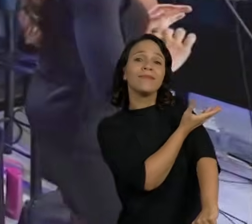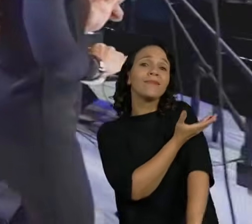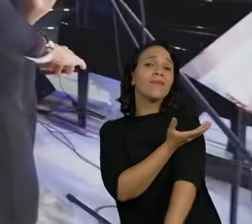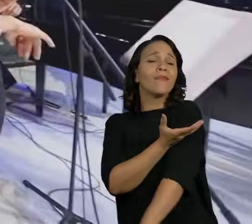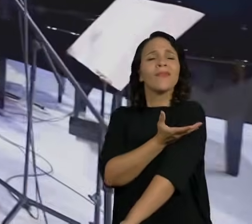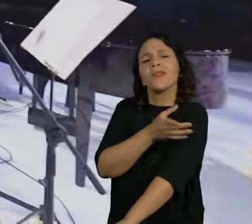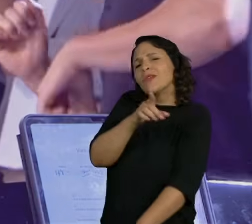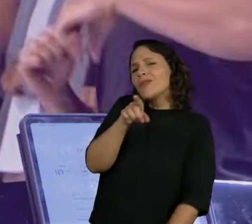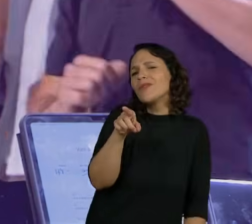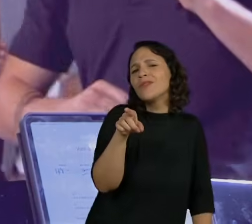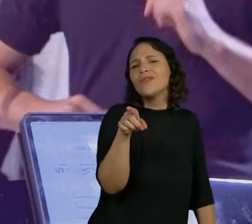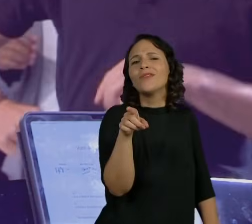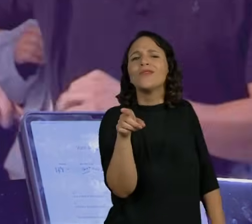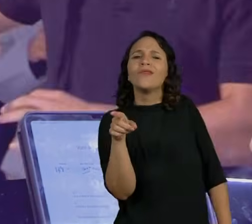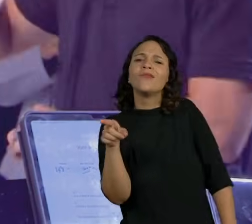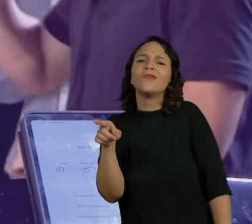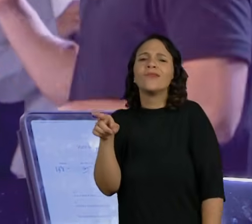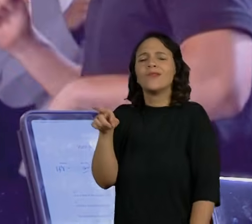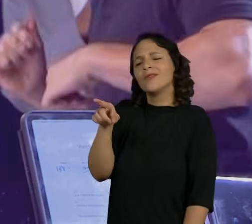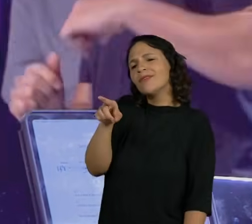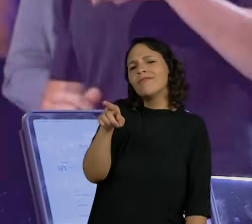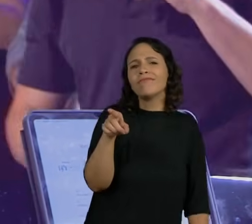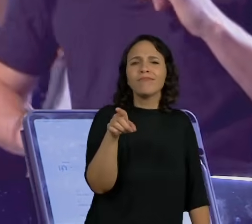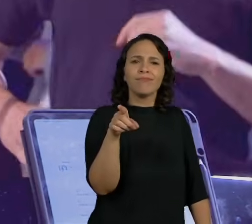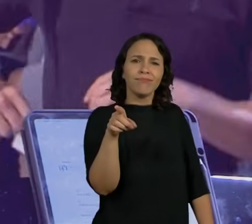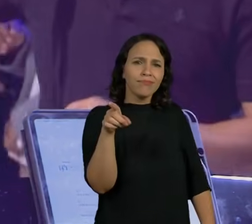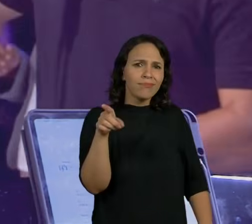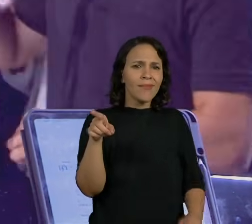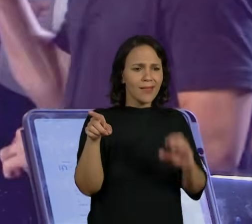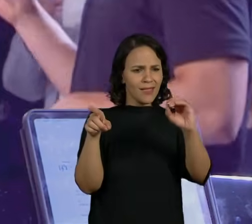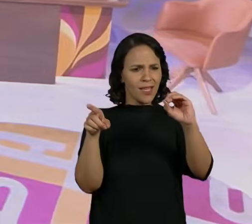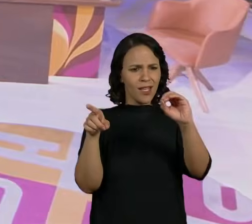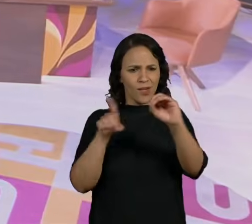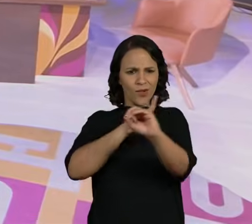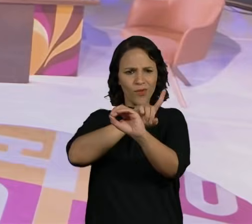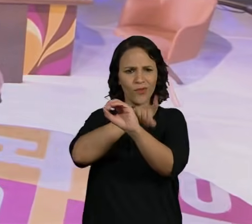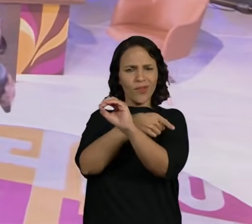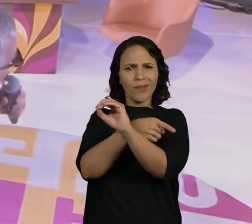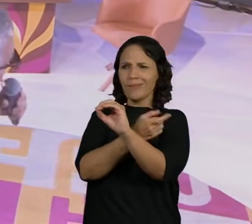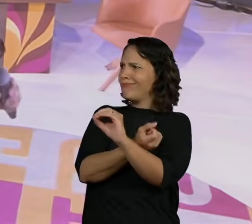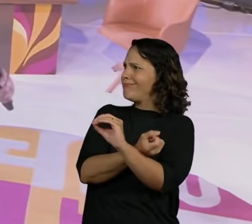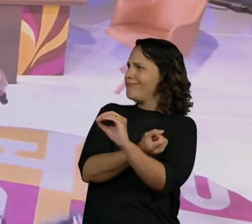Você pra mim é uma vírgula antes de um zero.